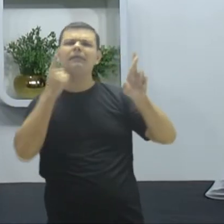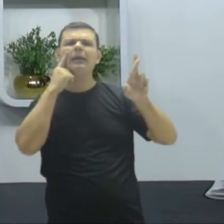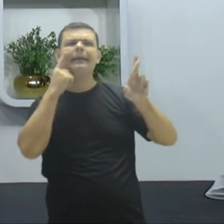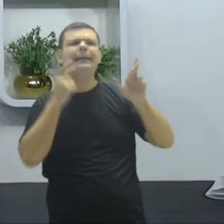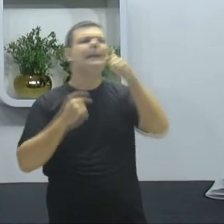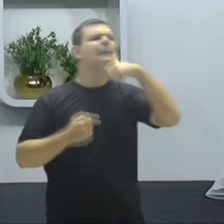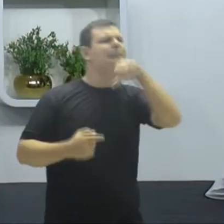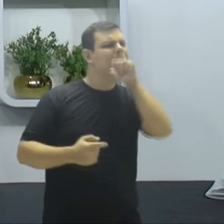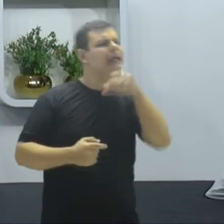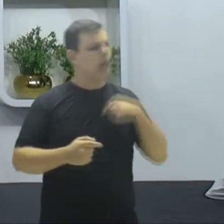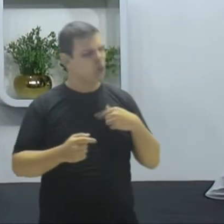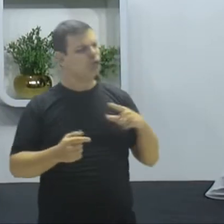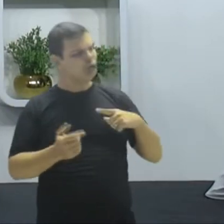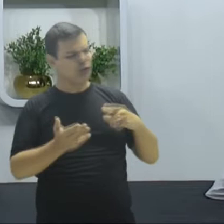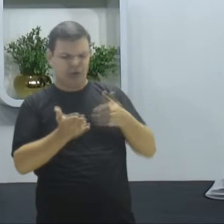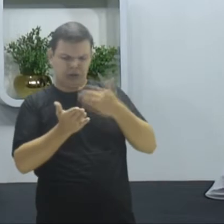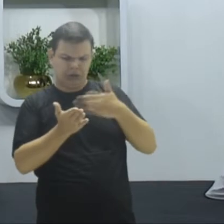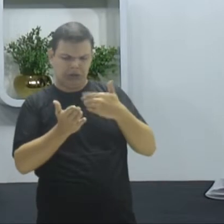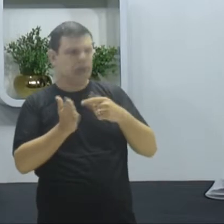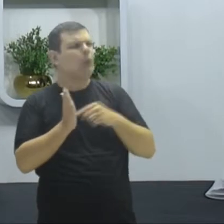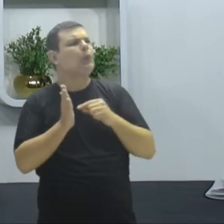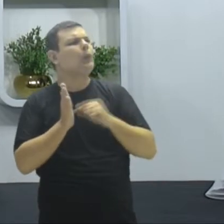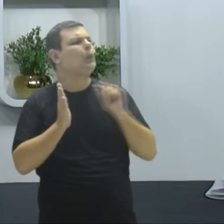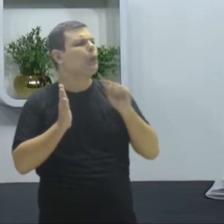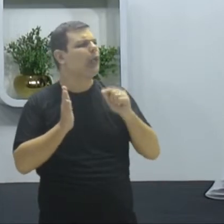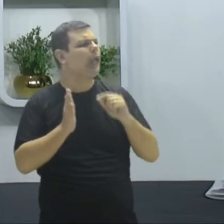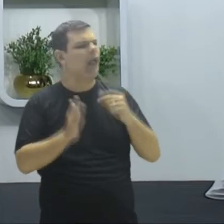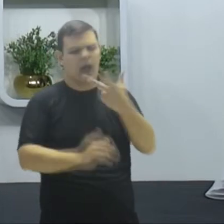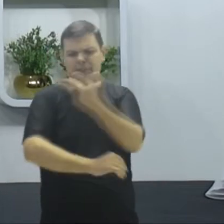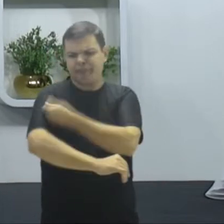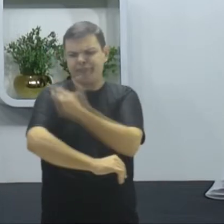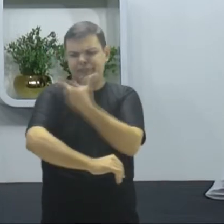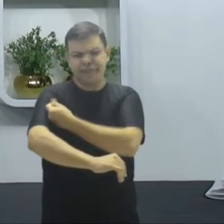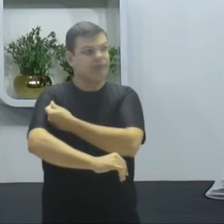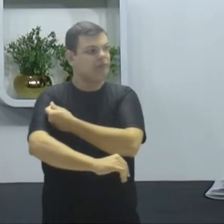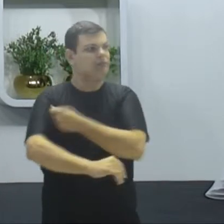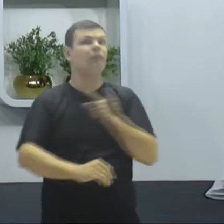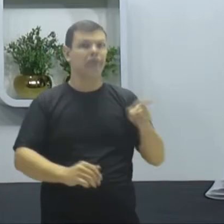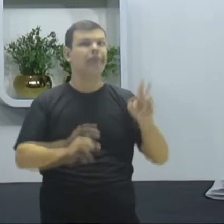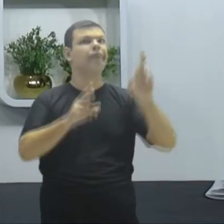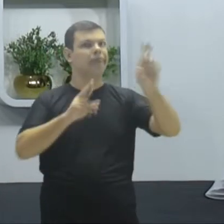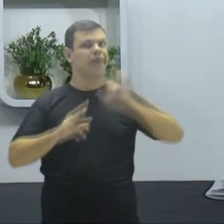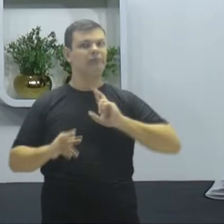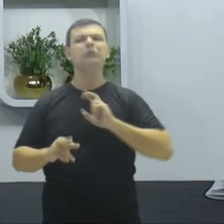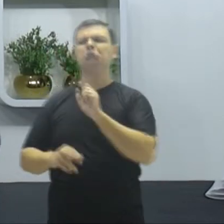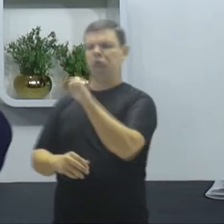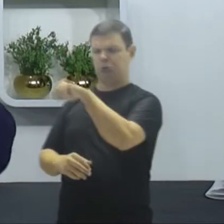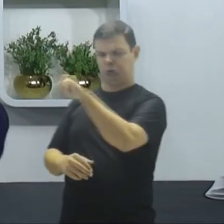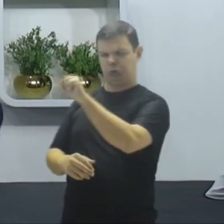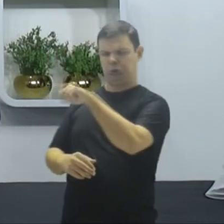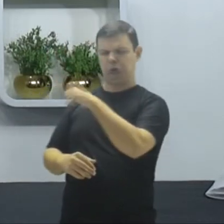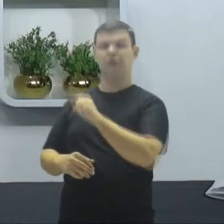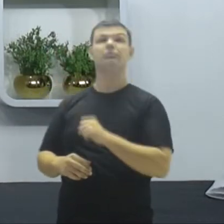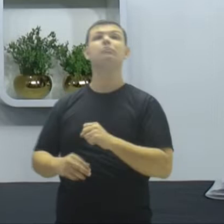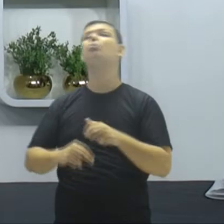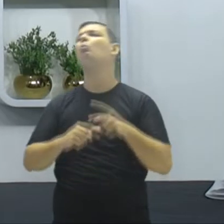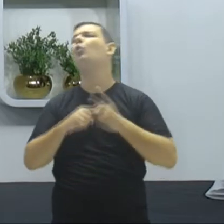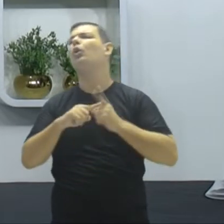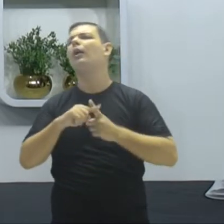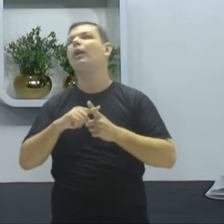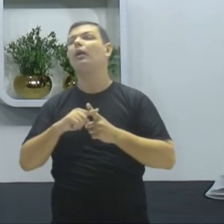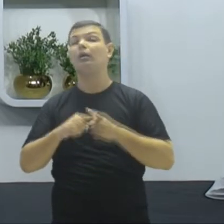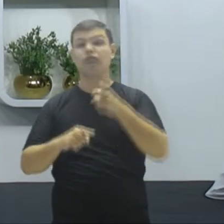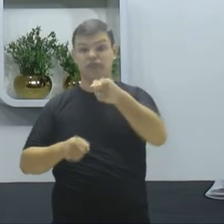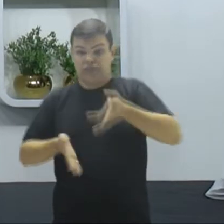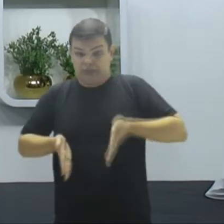eu tenho uma caderneta de saúde da criança? Você vai ver que ele vai dizer que sim. Sabe por quê, crianças? Porque quando vocês